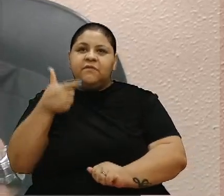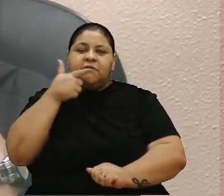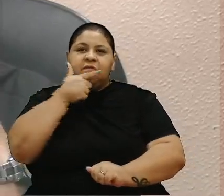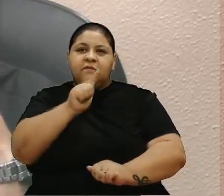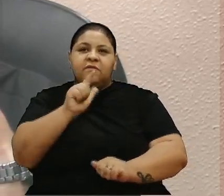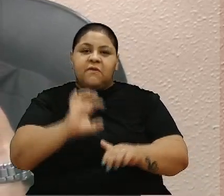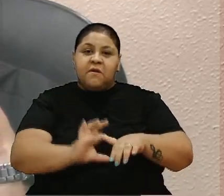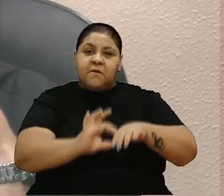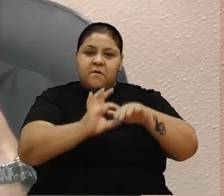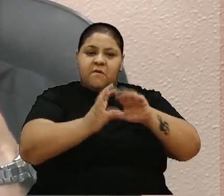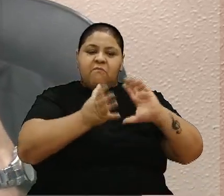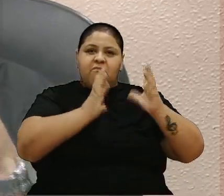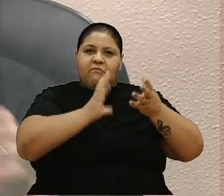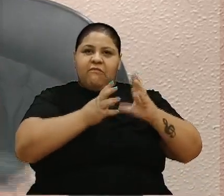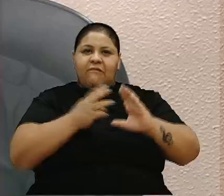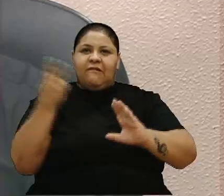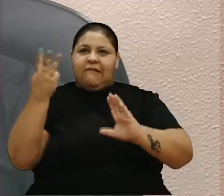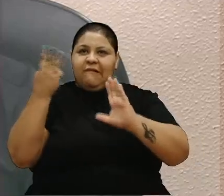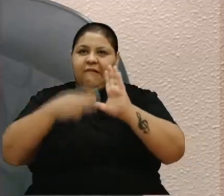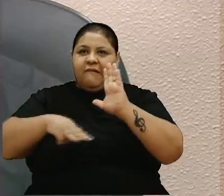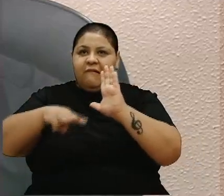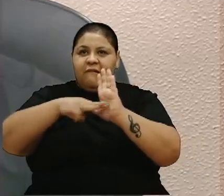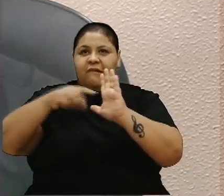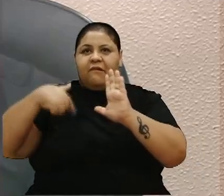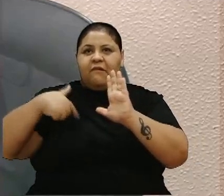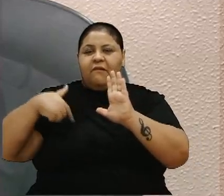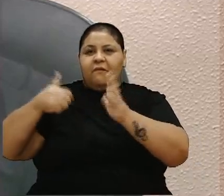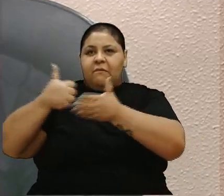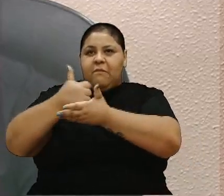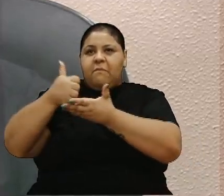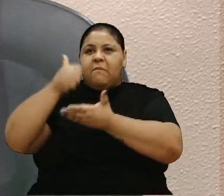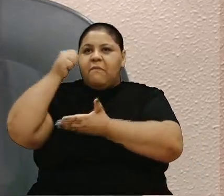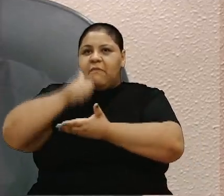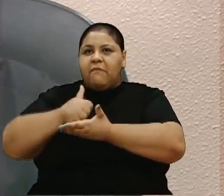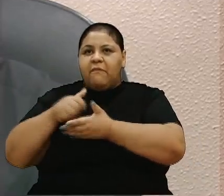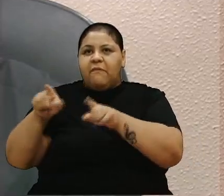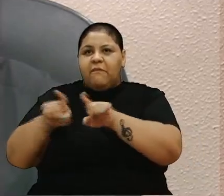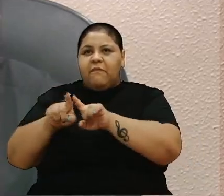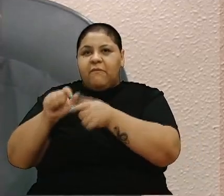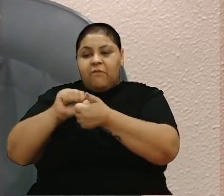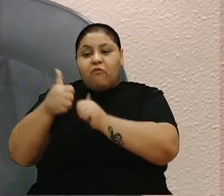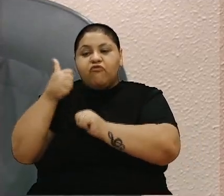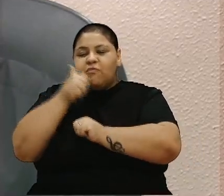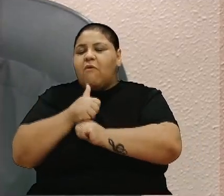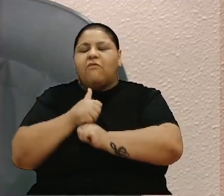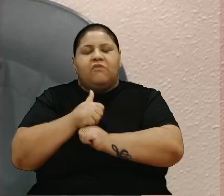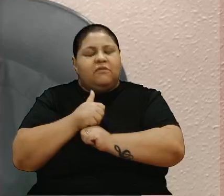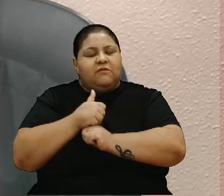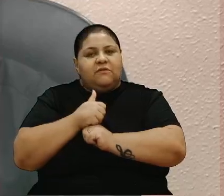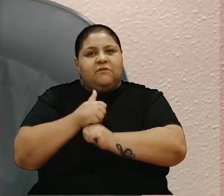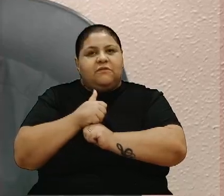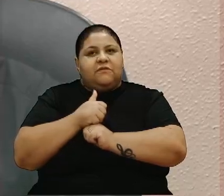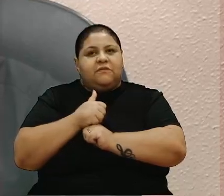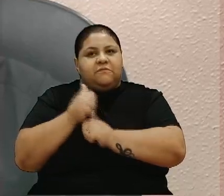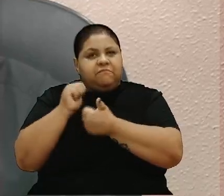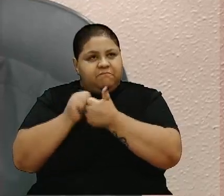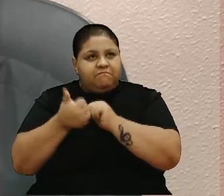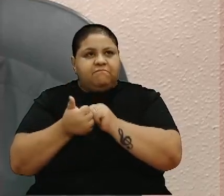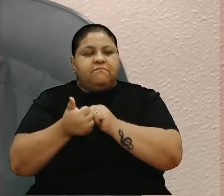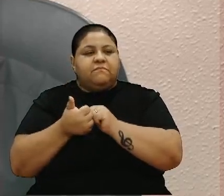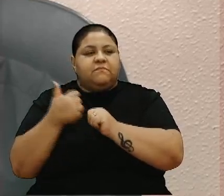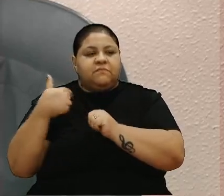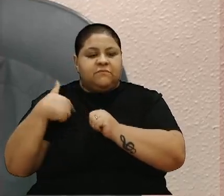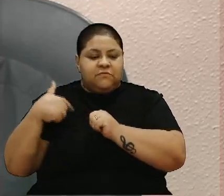da bola, e a 3ª colocada, que foi o meu time base feminina. Então, o futebol feminino é um esporte que